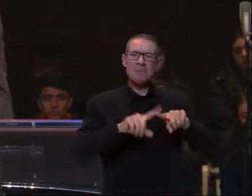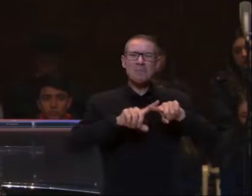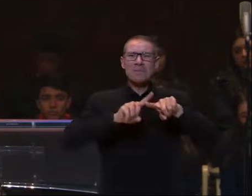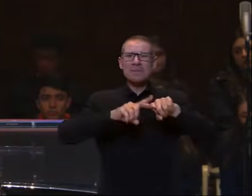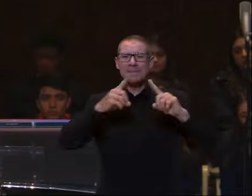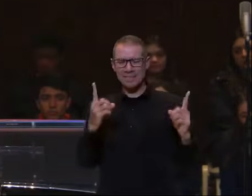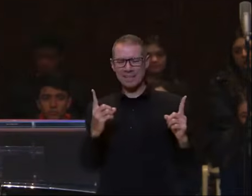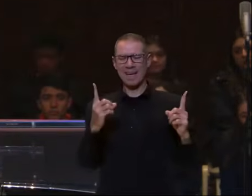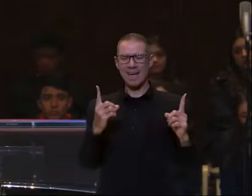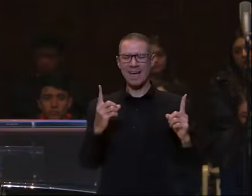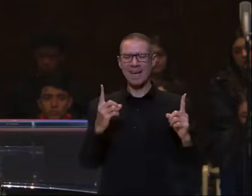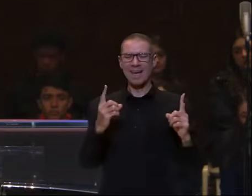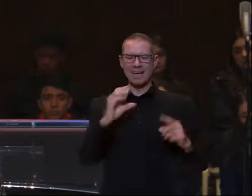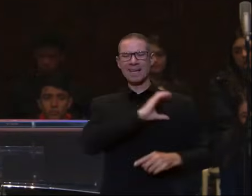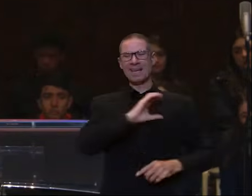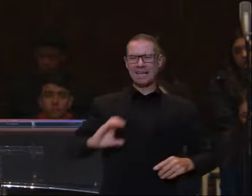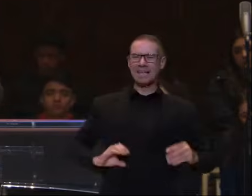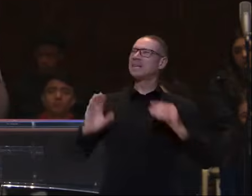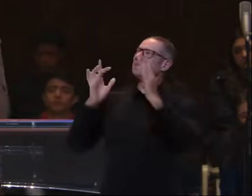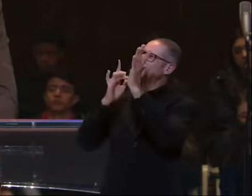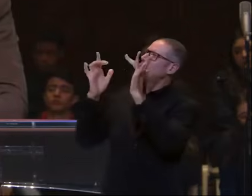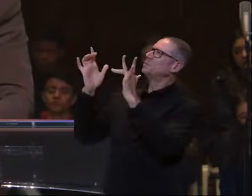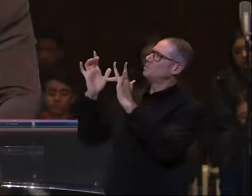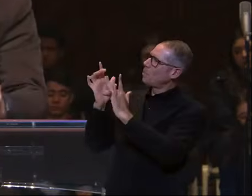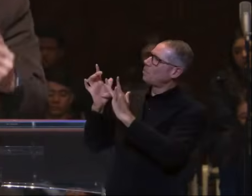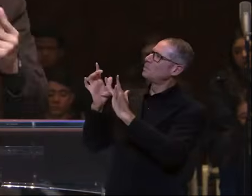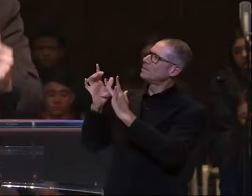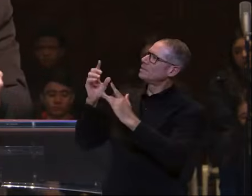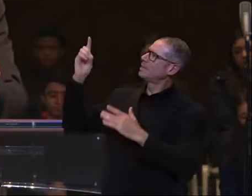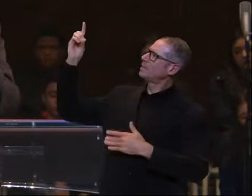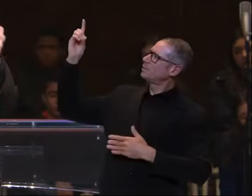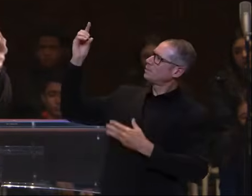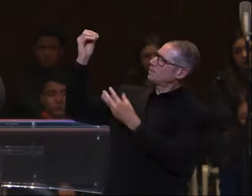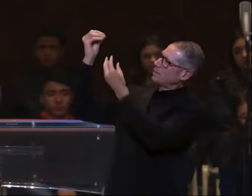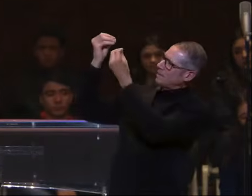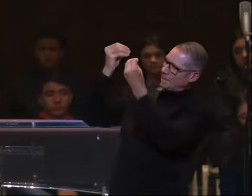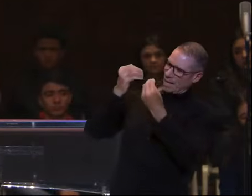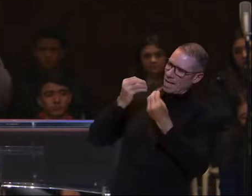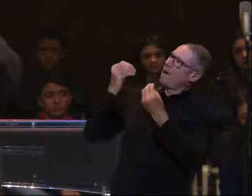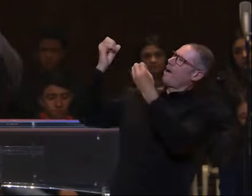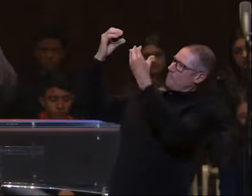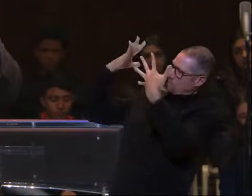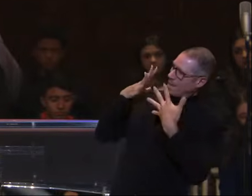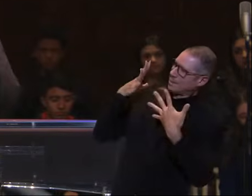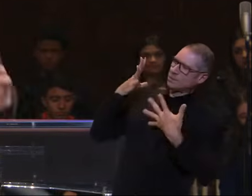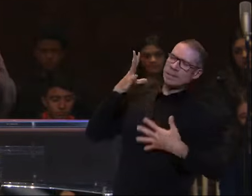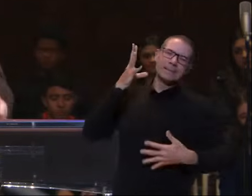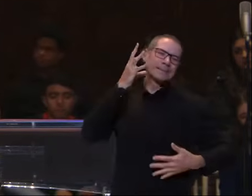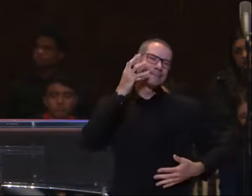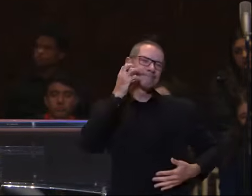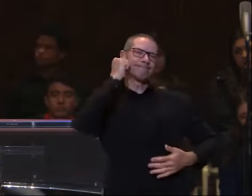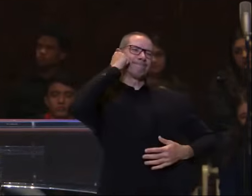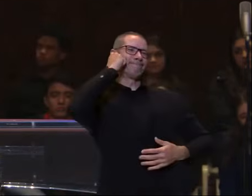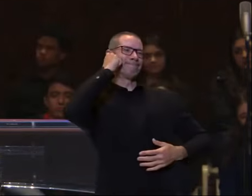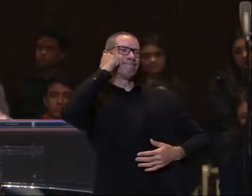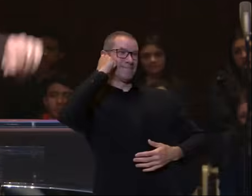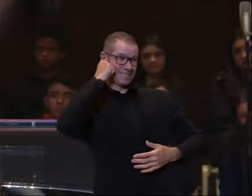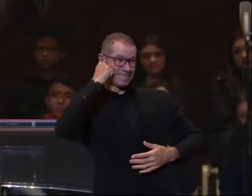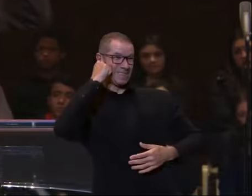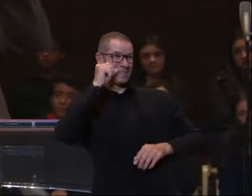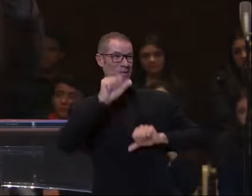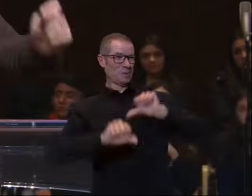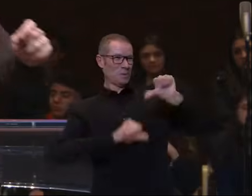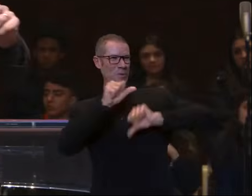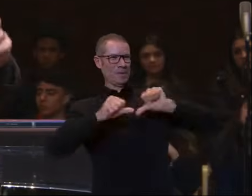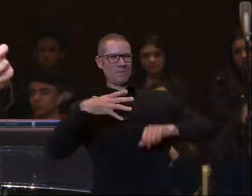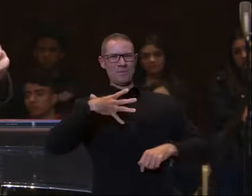quê? Porque em Cristo Jesus, Deus nos deu a bênção da adoção, nos